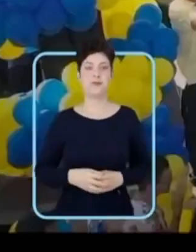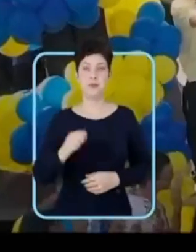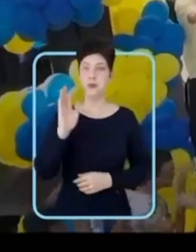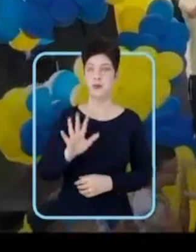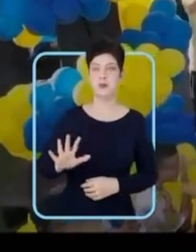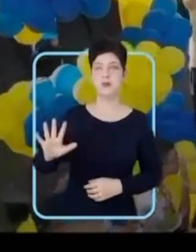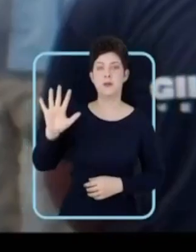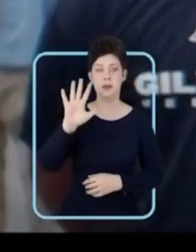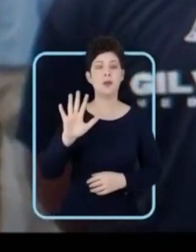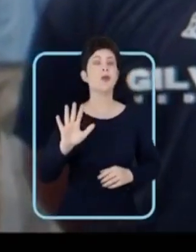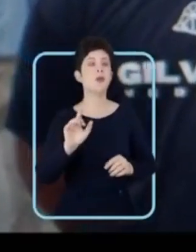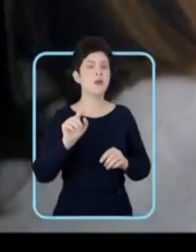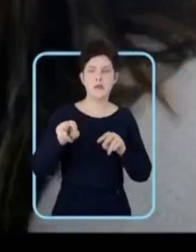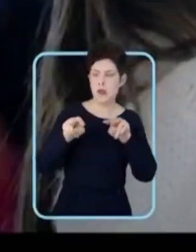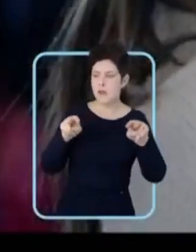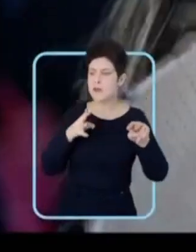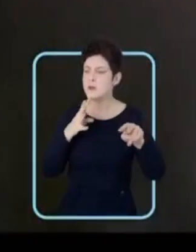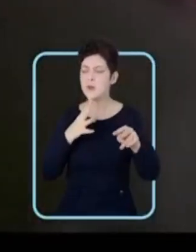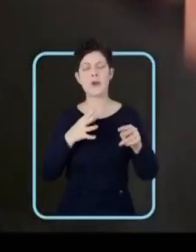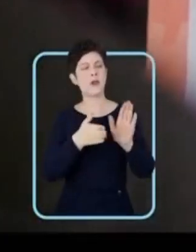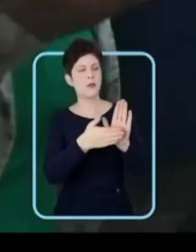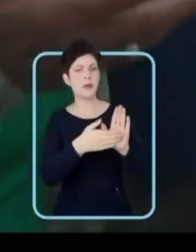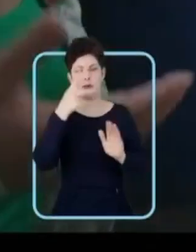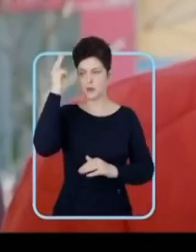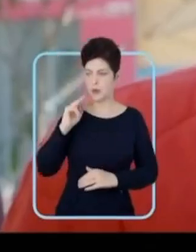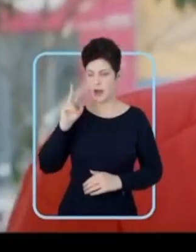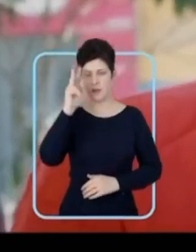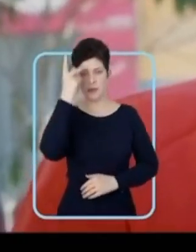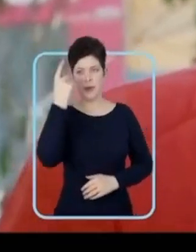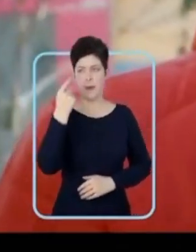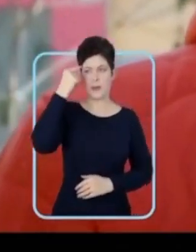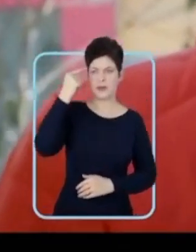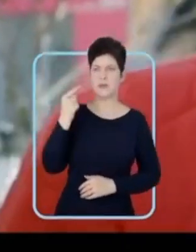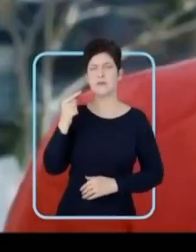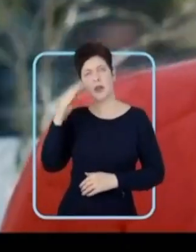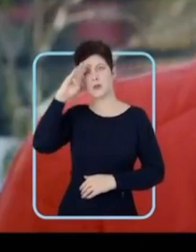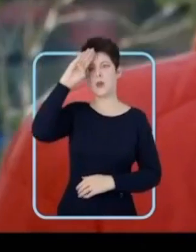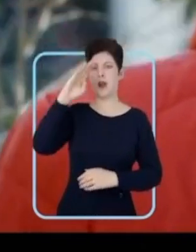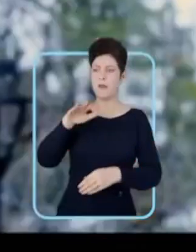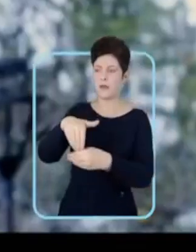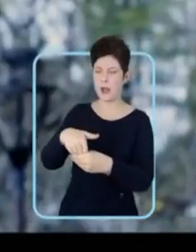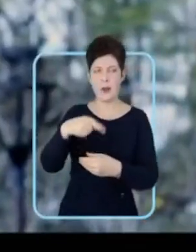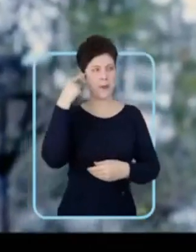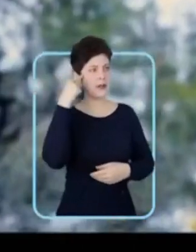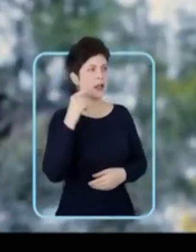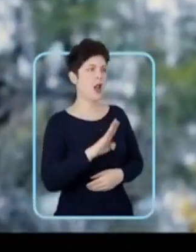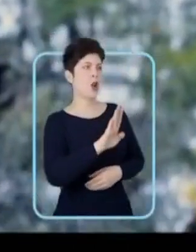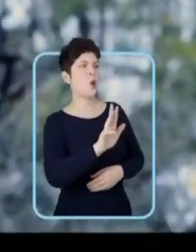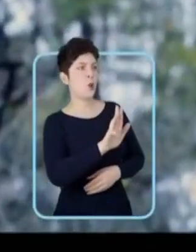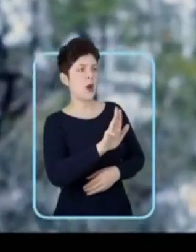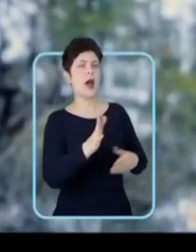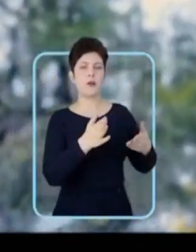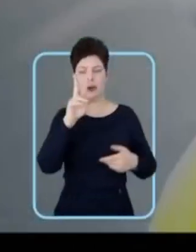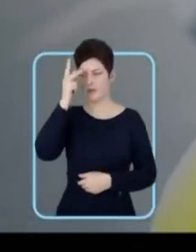melhor. Por todo o Brasil, quem ouve a Soraya muda pra Soraya. Eu ia votar no Bolsonaro, agora eu vou de Soraya. Eu ia de Lula, mas